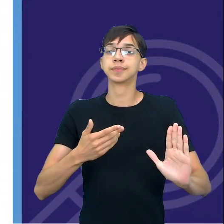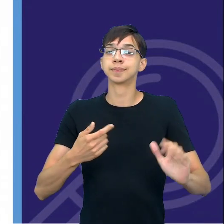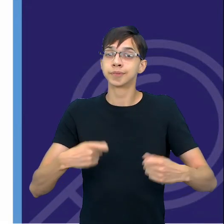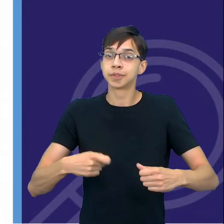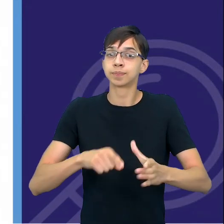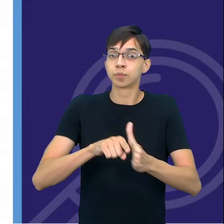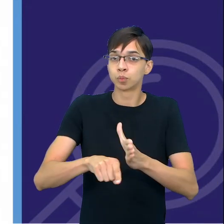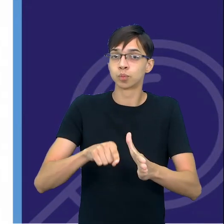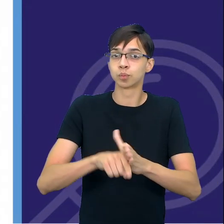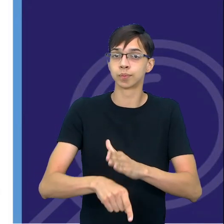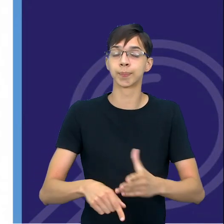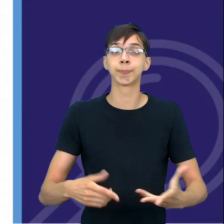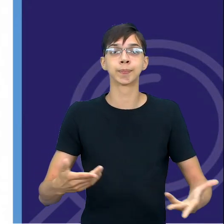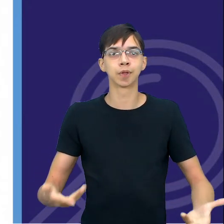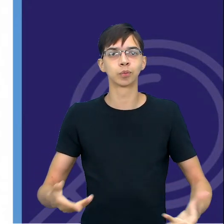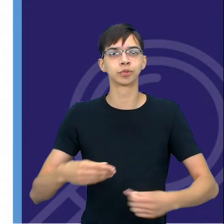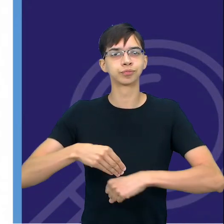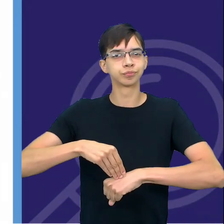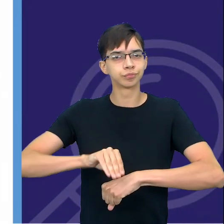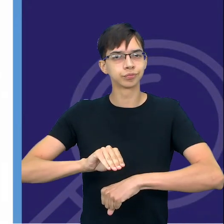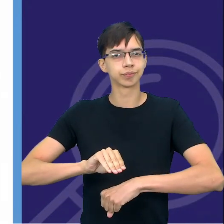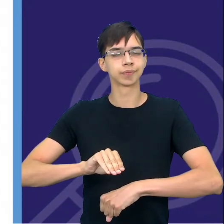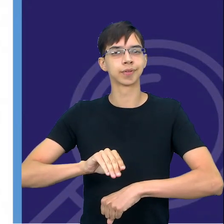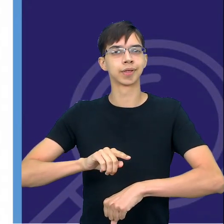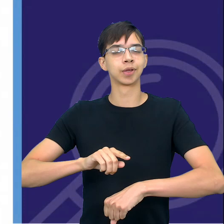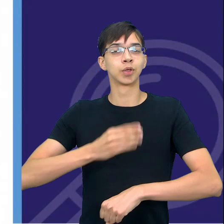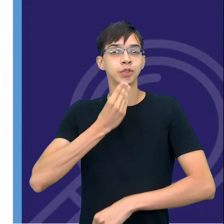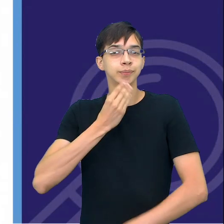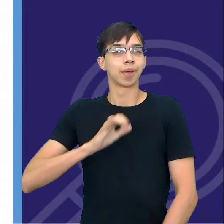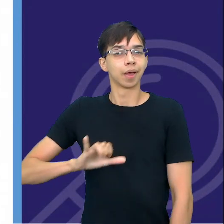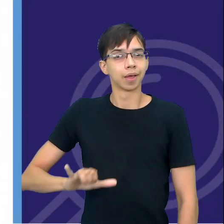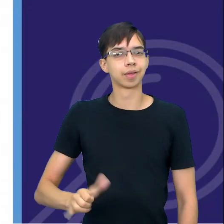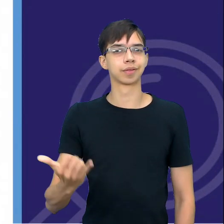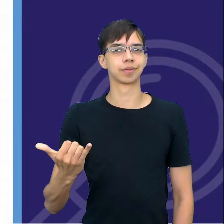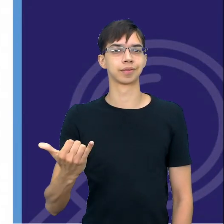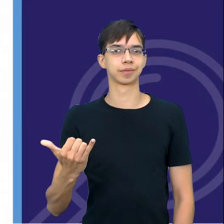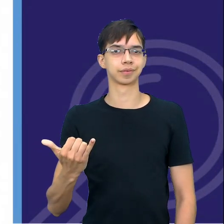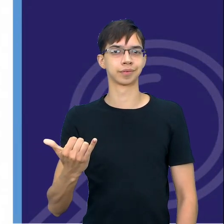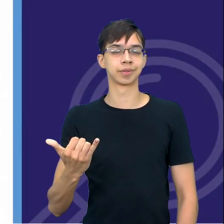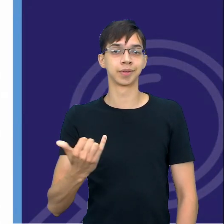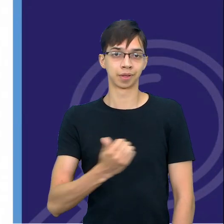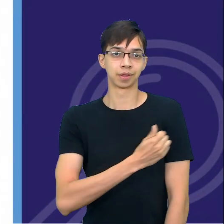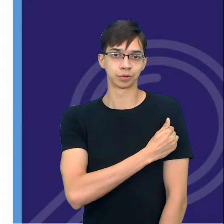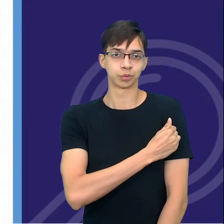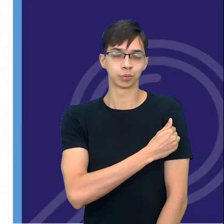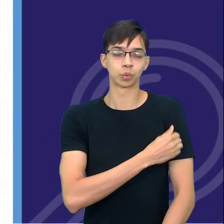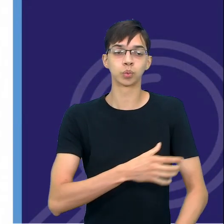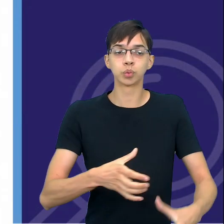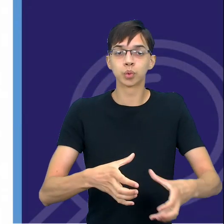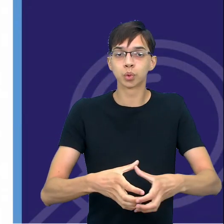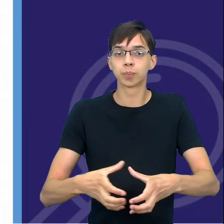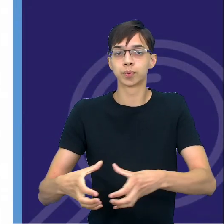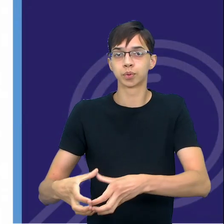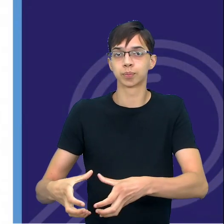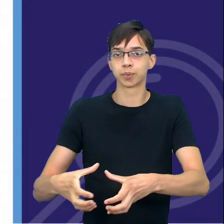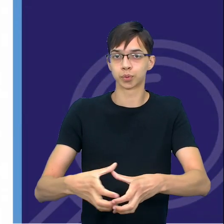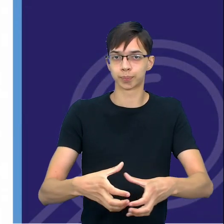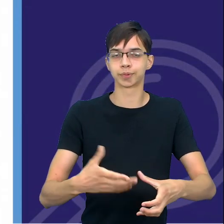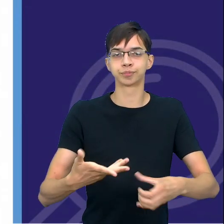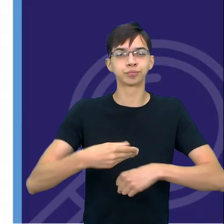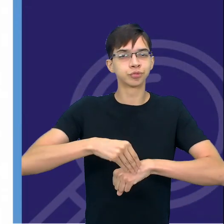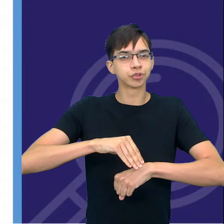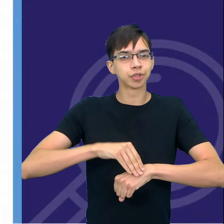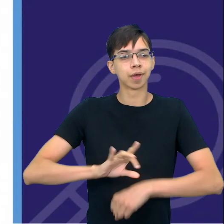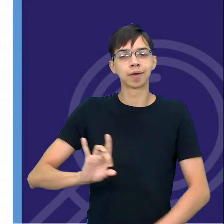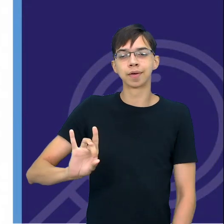a oportunidade para dividir os estudantes em grupo e sugerir que cada grupo pesquise um dos temas propostos, né? Eles